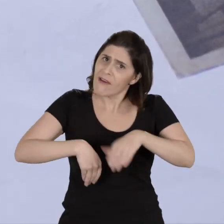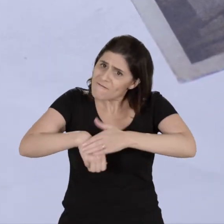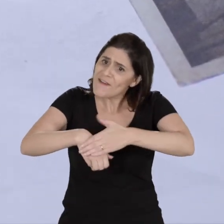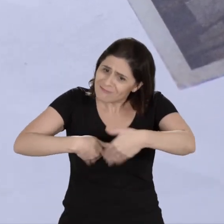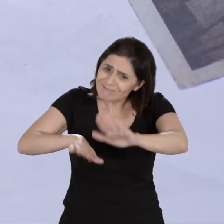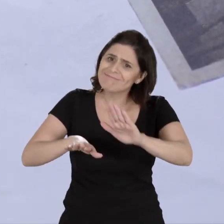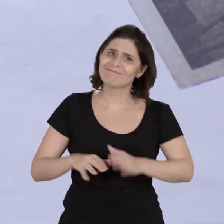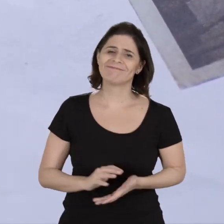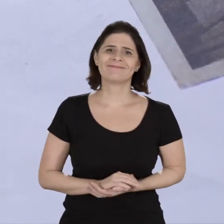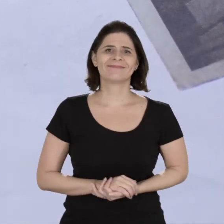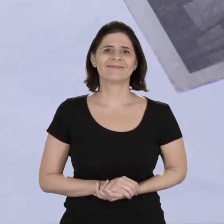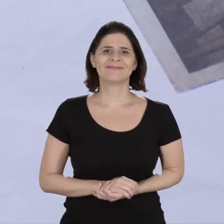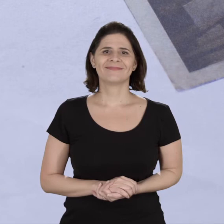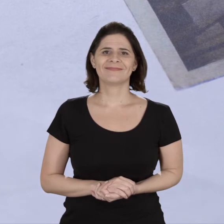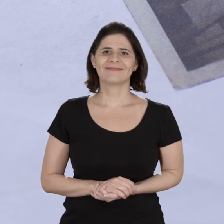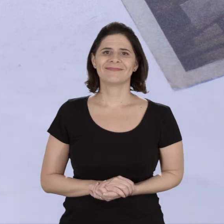edita.